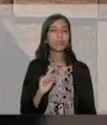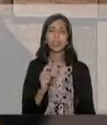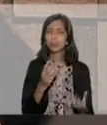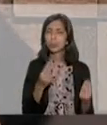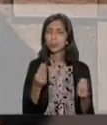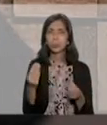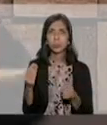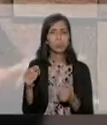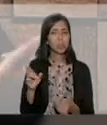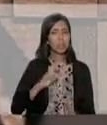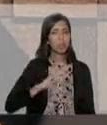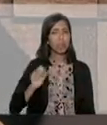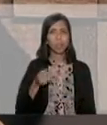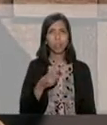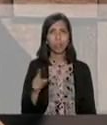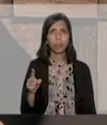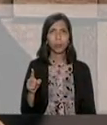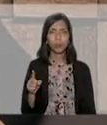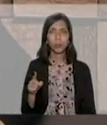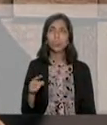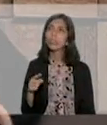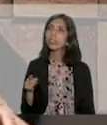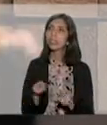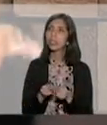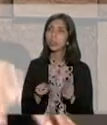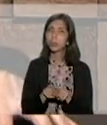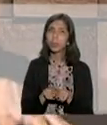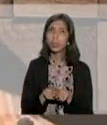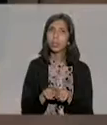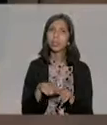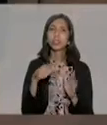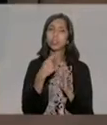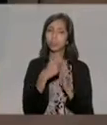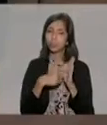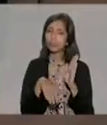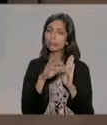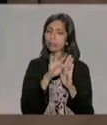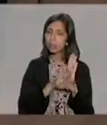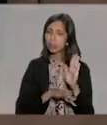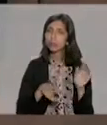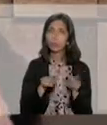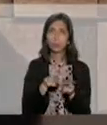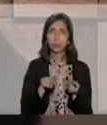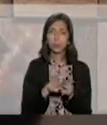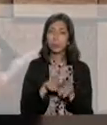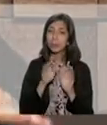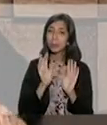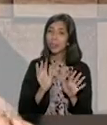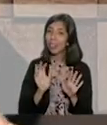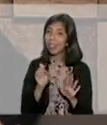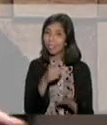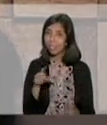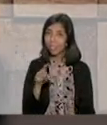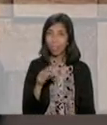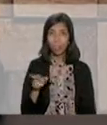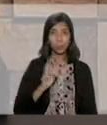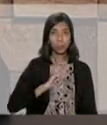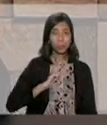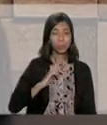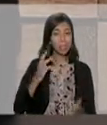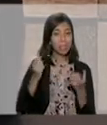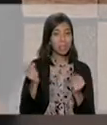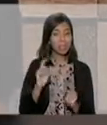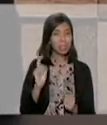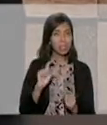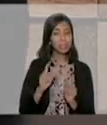na vida, muitos nãos. E esses inclusive nãos, com seus roteiros? Sim, mas esses